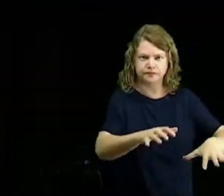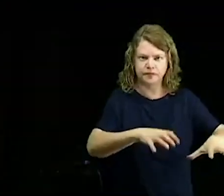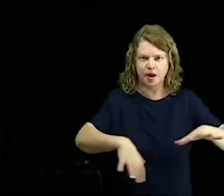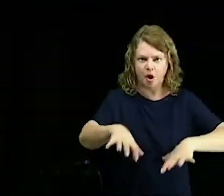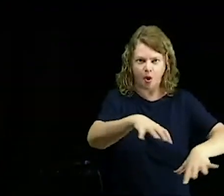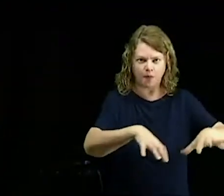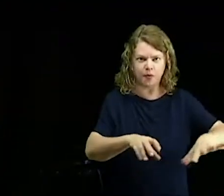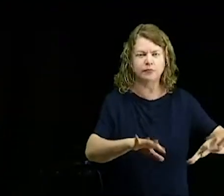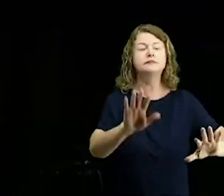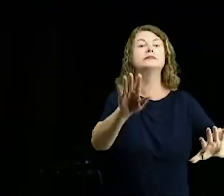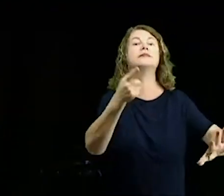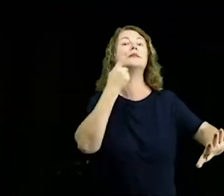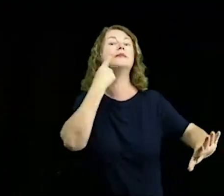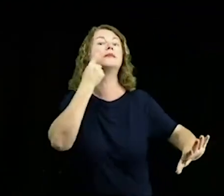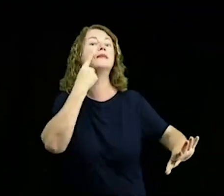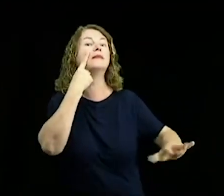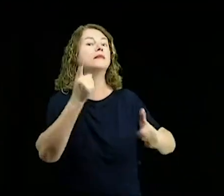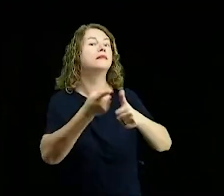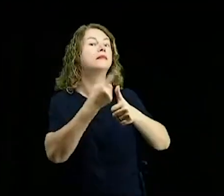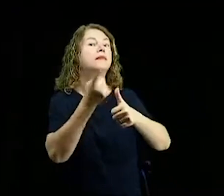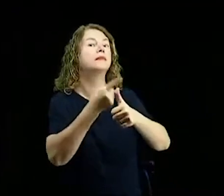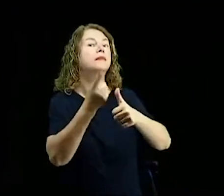aqui vem uma primeira chave: